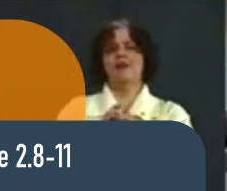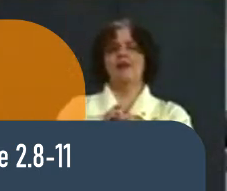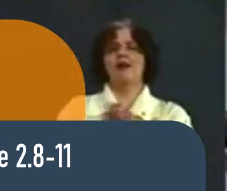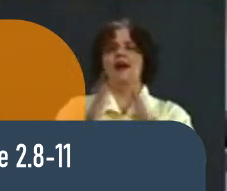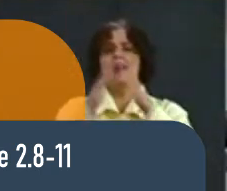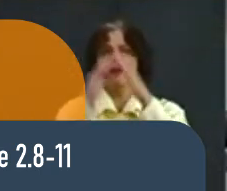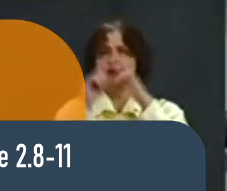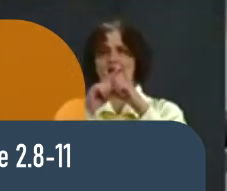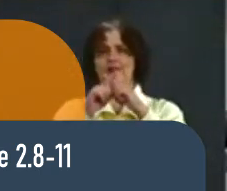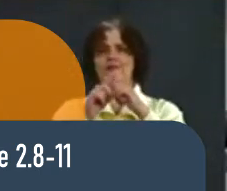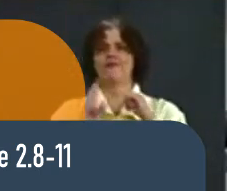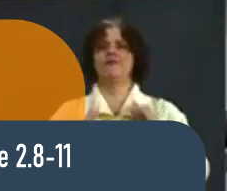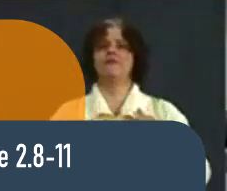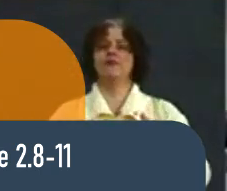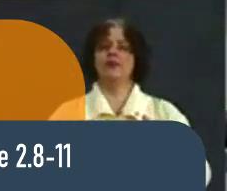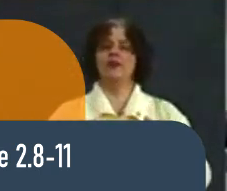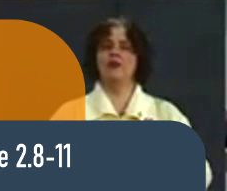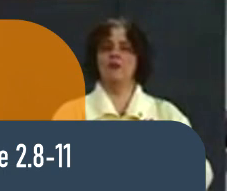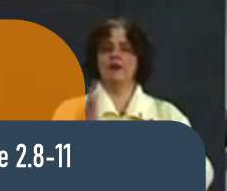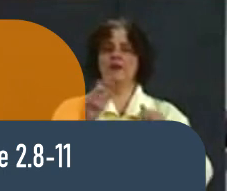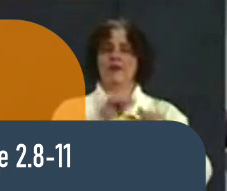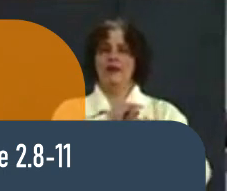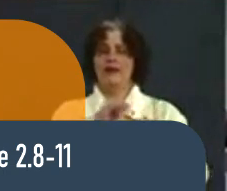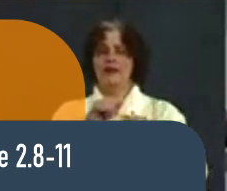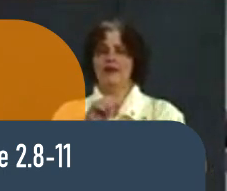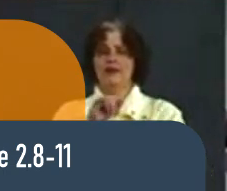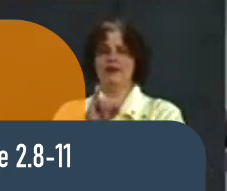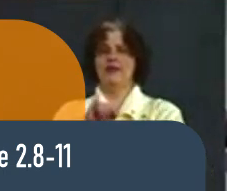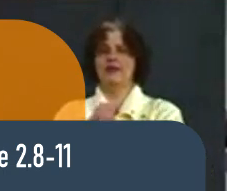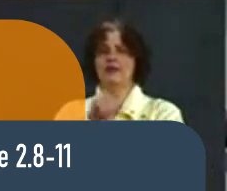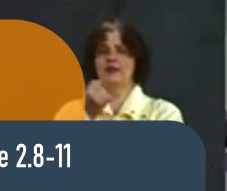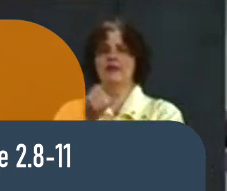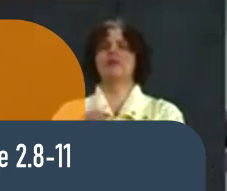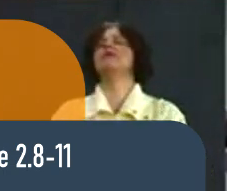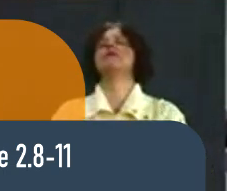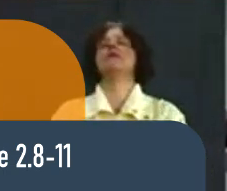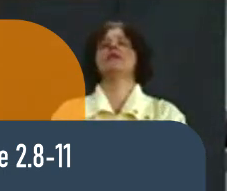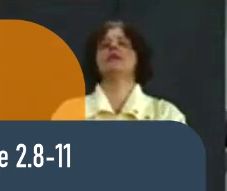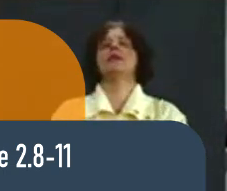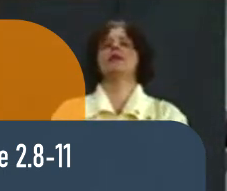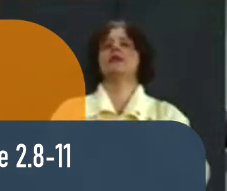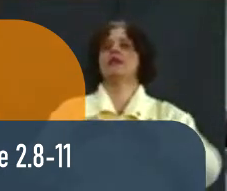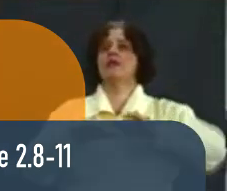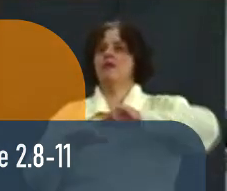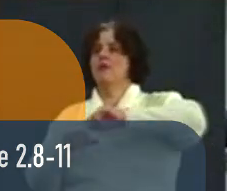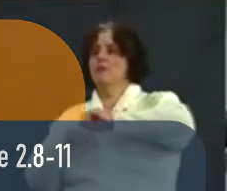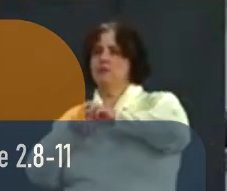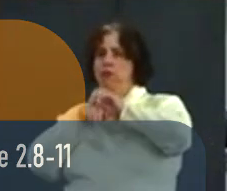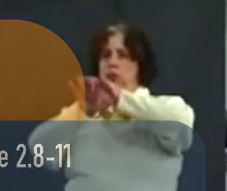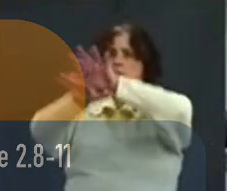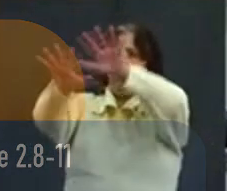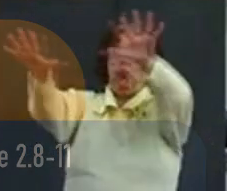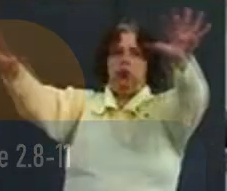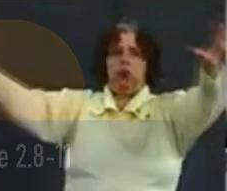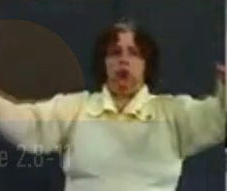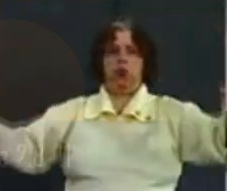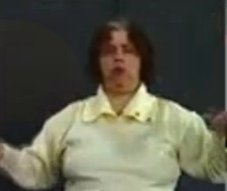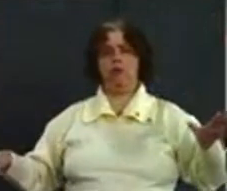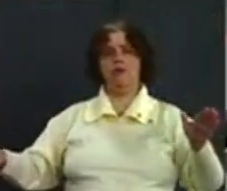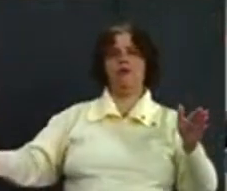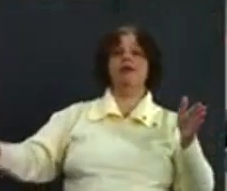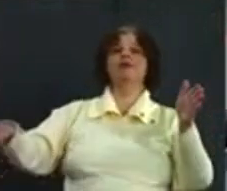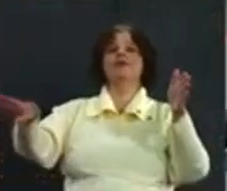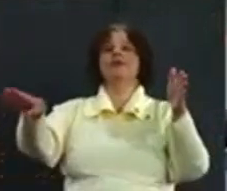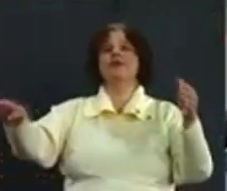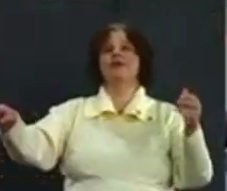igreja iniciada em Jerusalém e que também alcançou outros povos, outras terras, e chegou até nós.